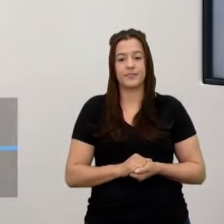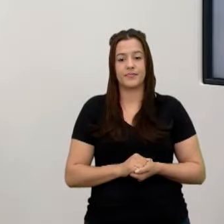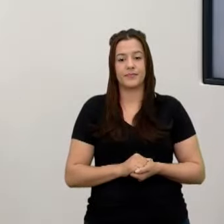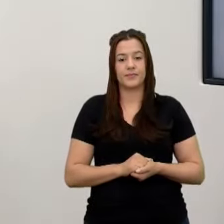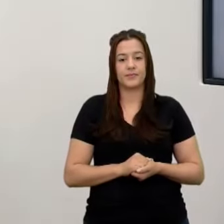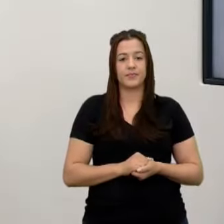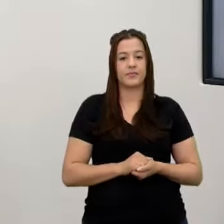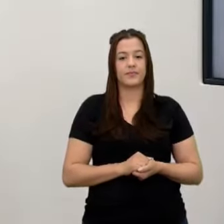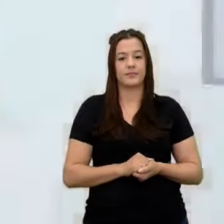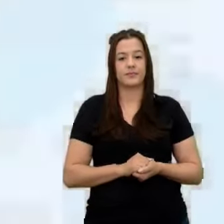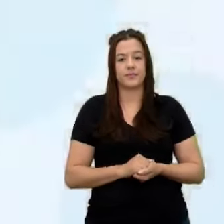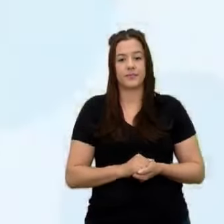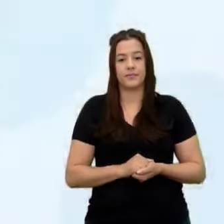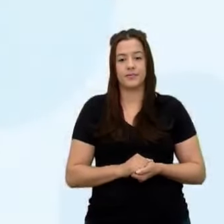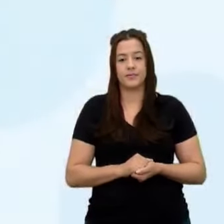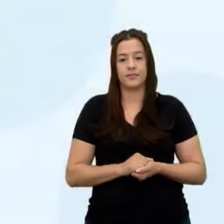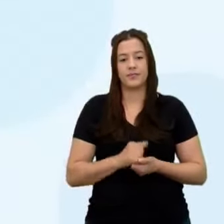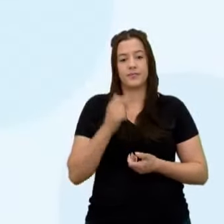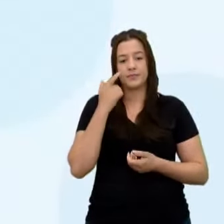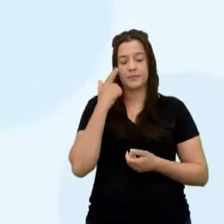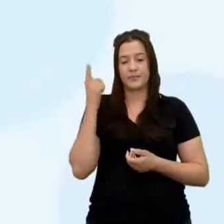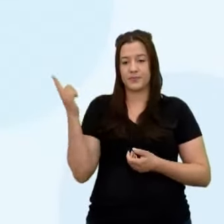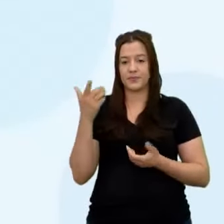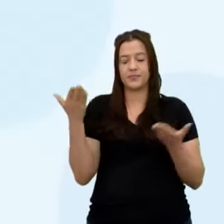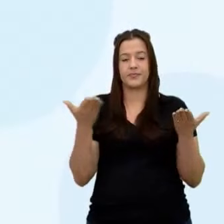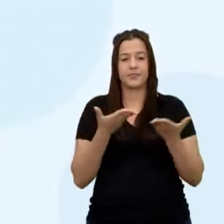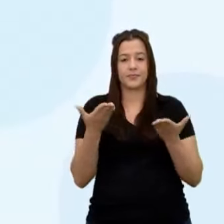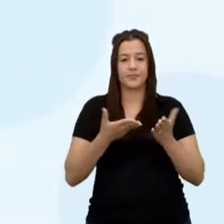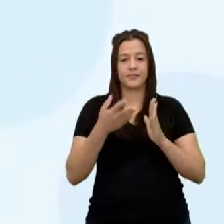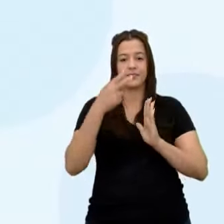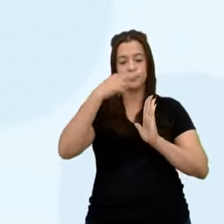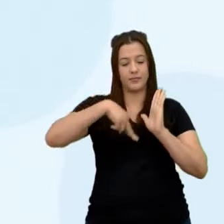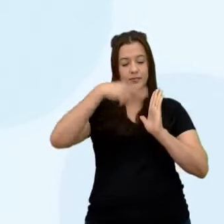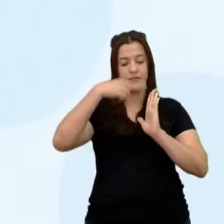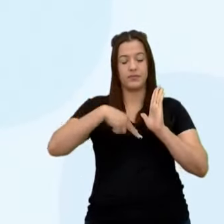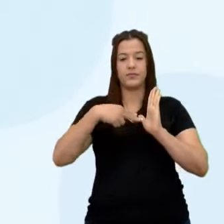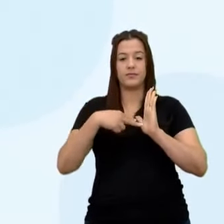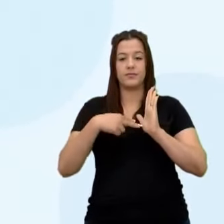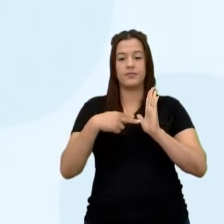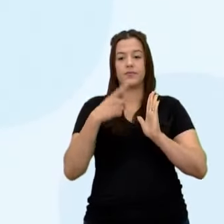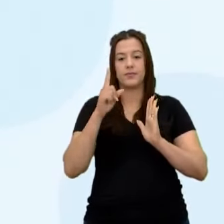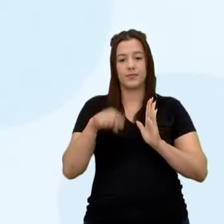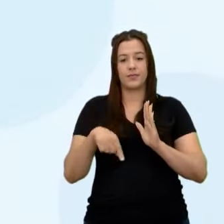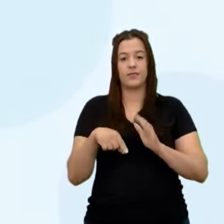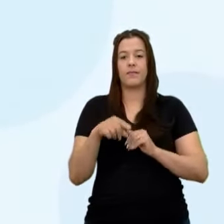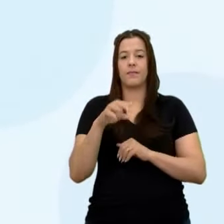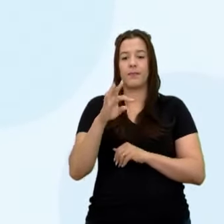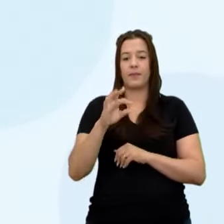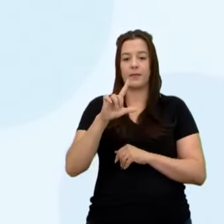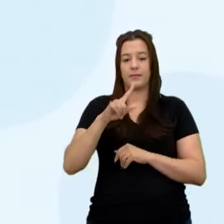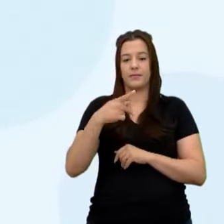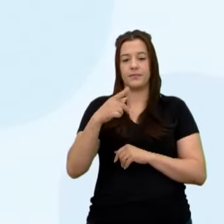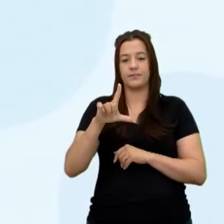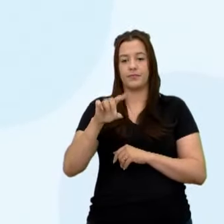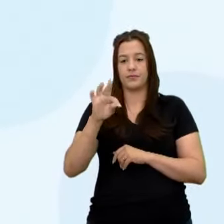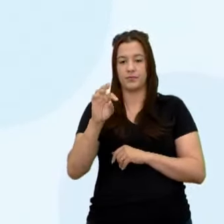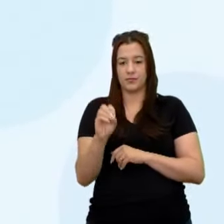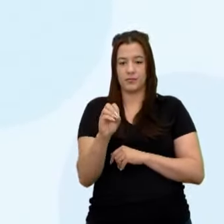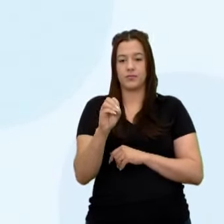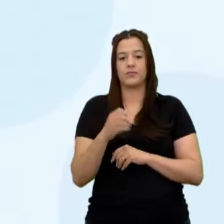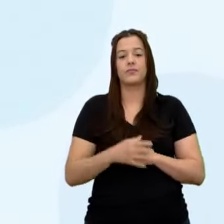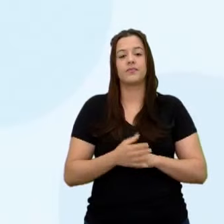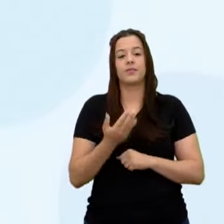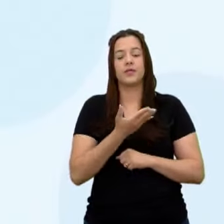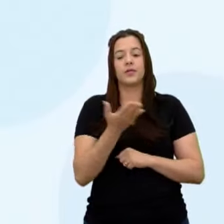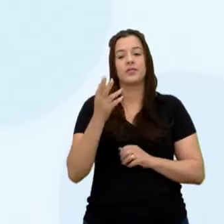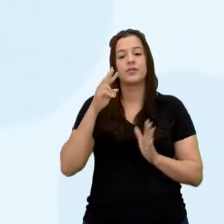the dwarf planet. Então a gente vai ler um texto agora sobre Pluto, que é Plutão, the dwarf planet, né?